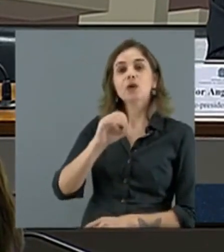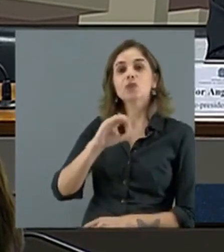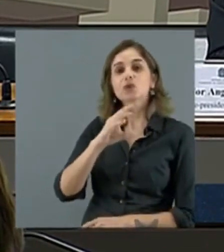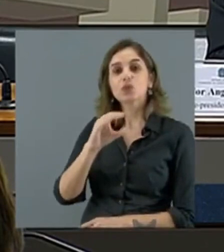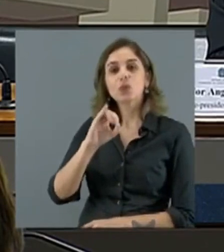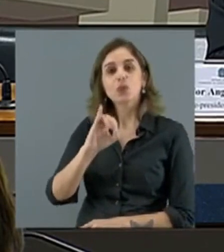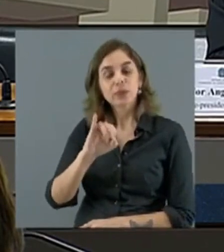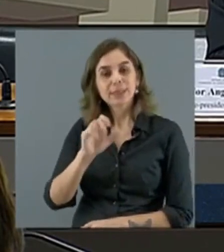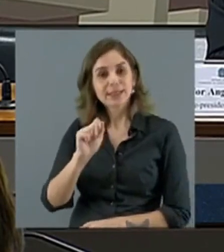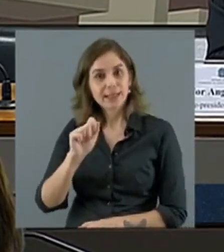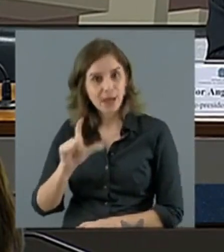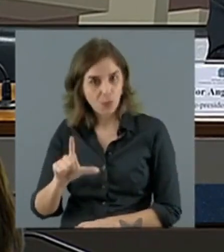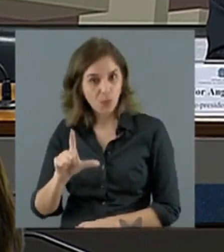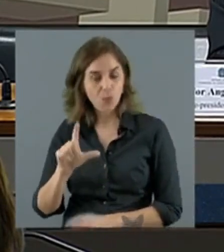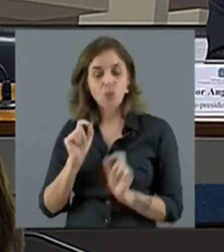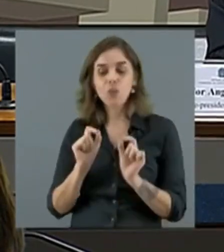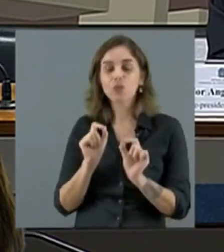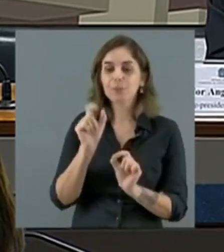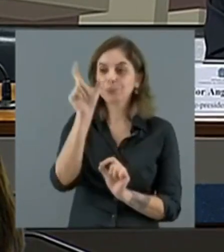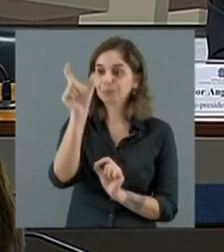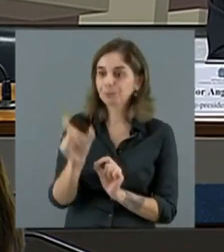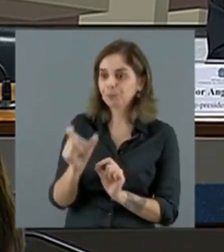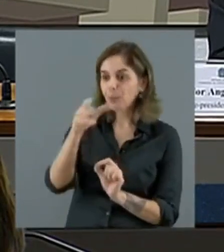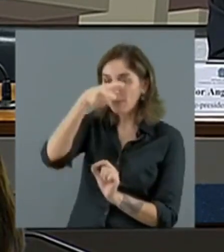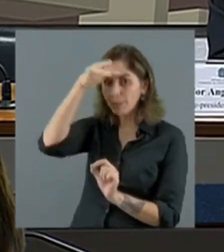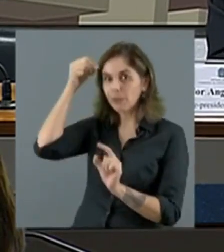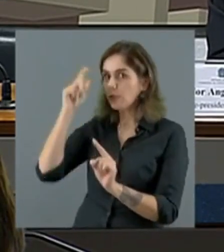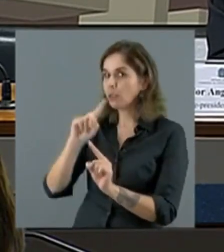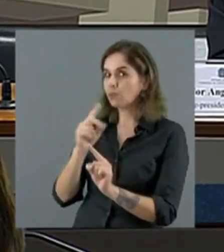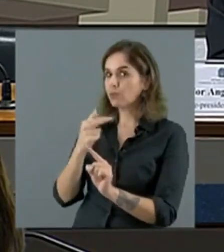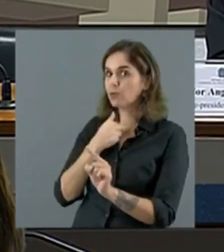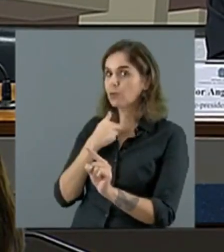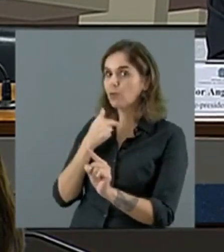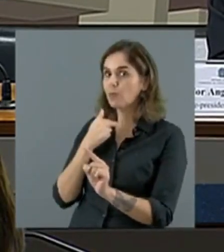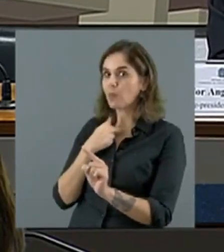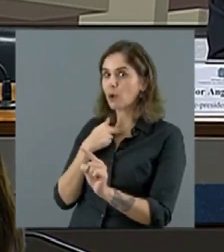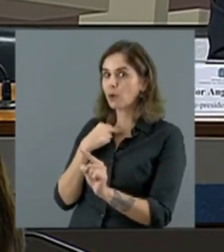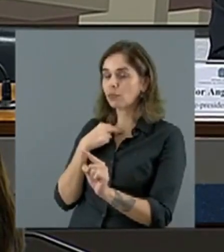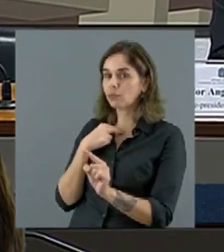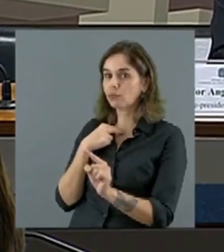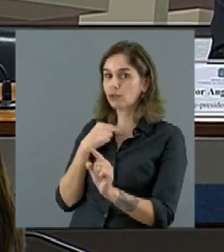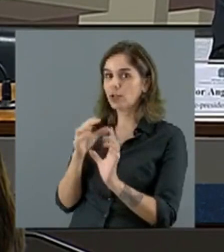deste ano. O projeto pretende prorrogá-lo até 31 de